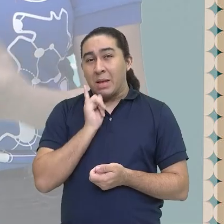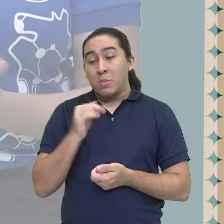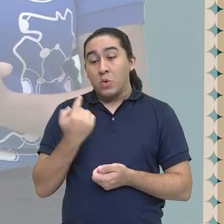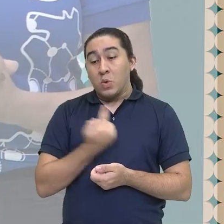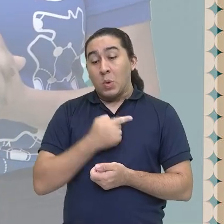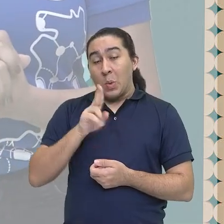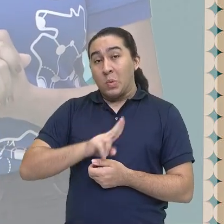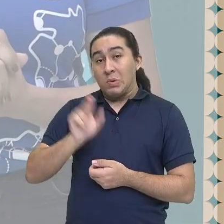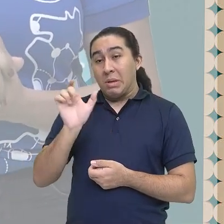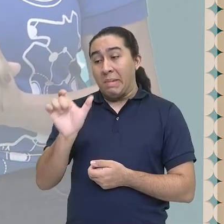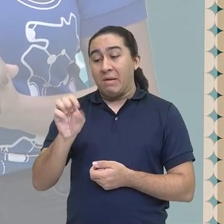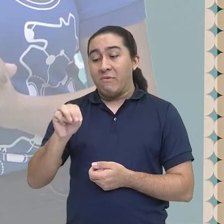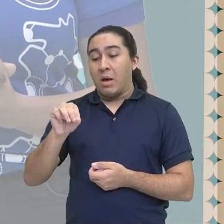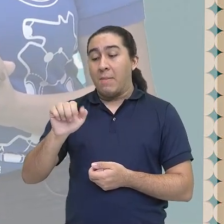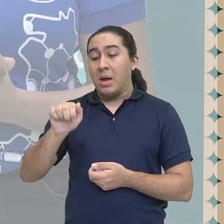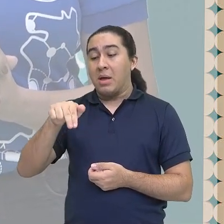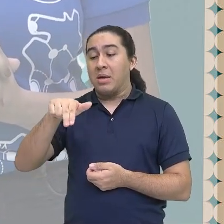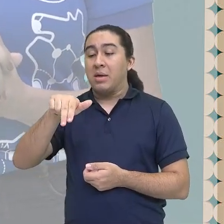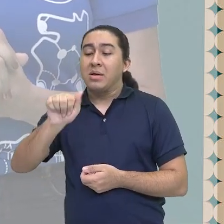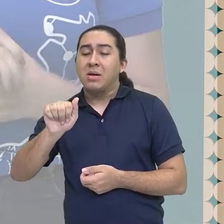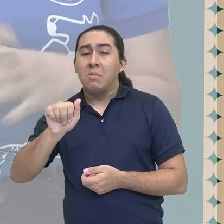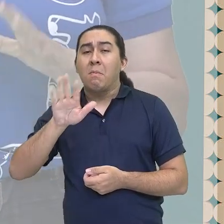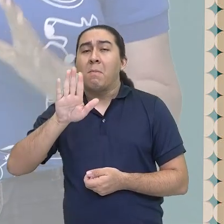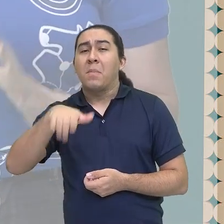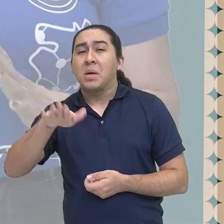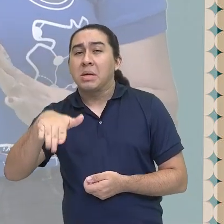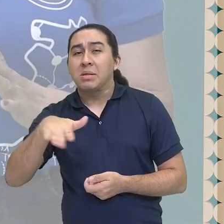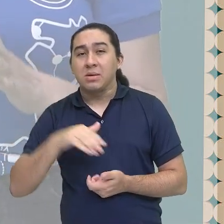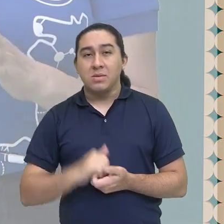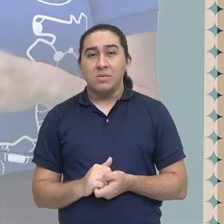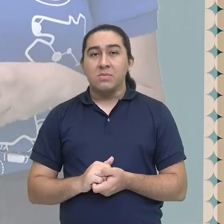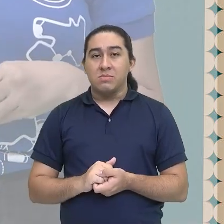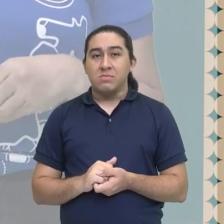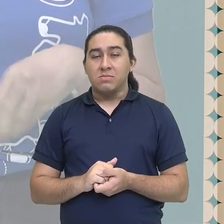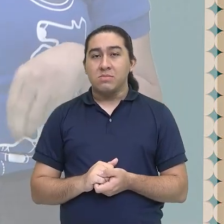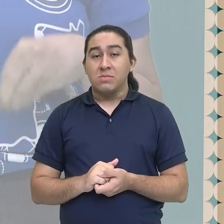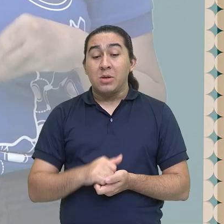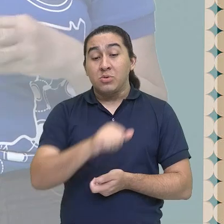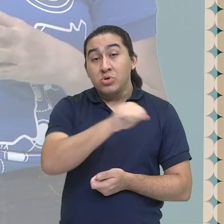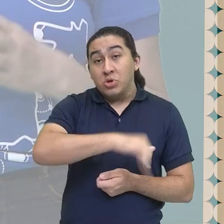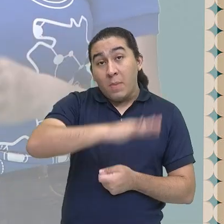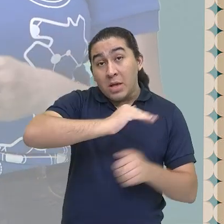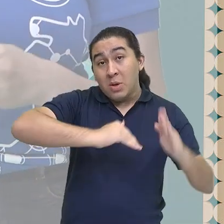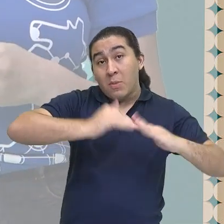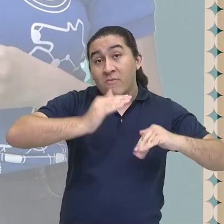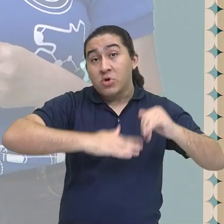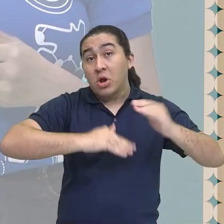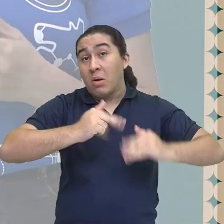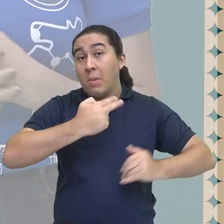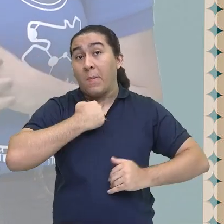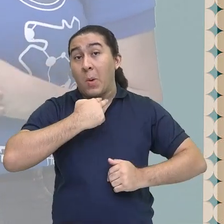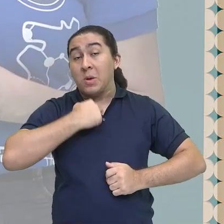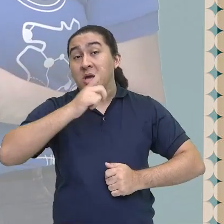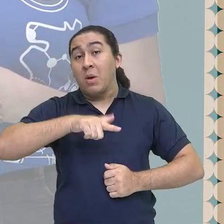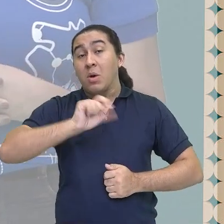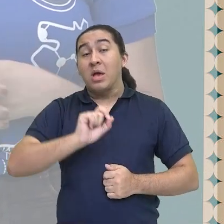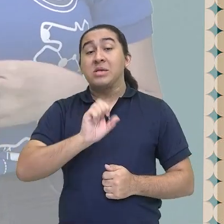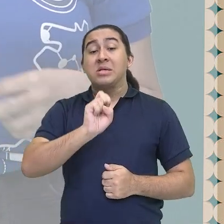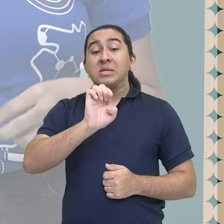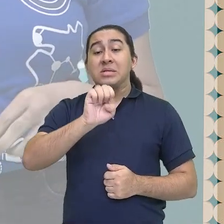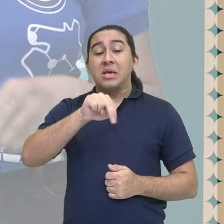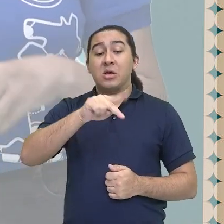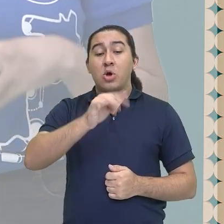às vezes de se comunicar assim, no ambiente profissional não, senhora, senhor, ou falar diretamente o nome